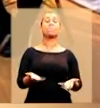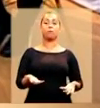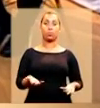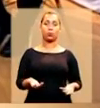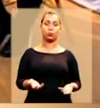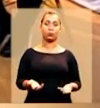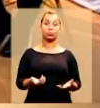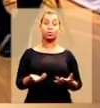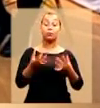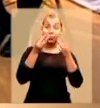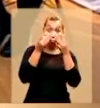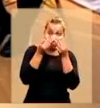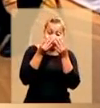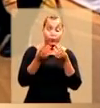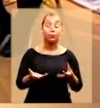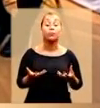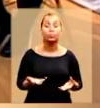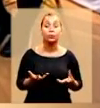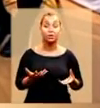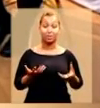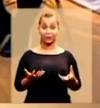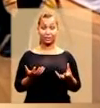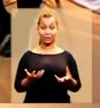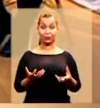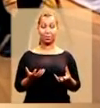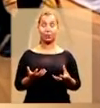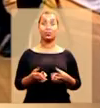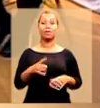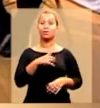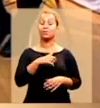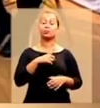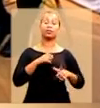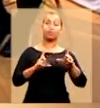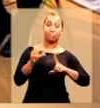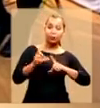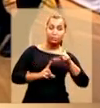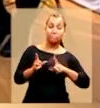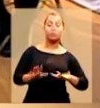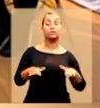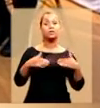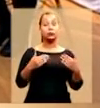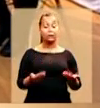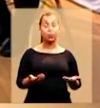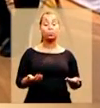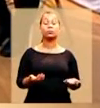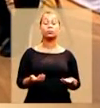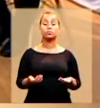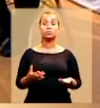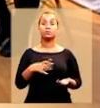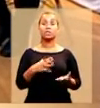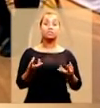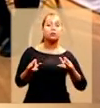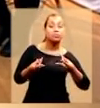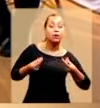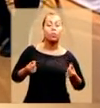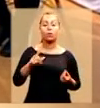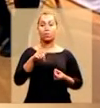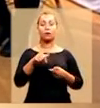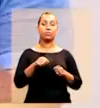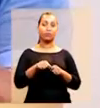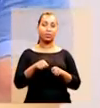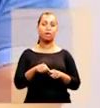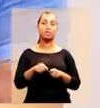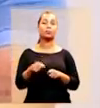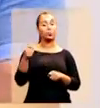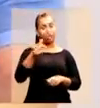vê. É isso que ele vê, é isso que está na mídia. Na mídia, entendeu? Então, esse sabor é